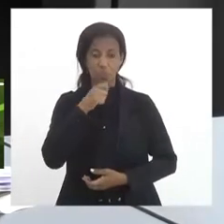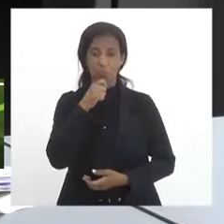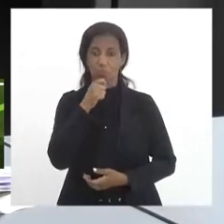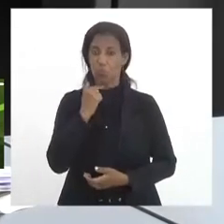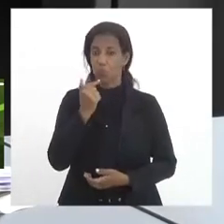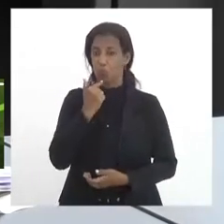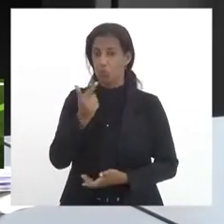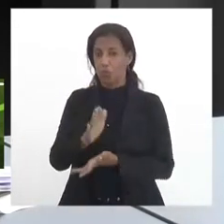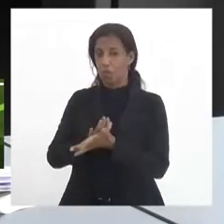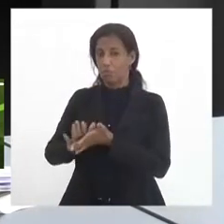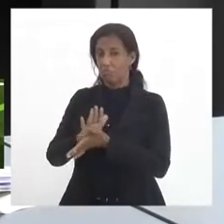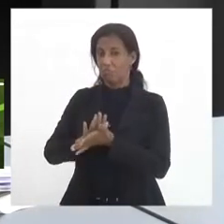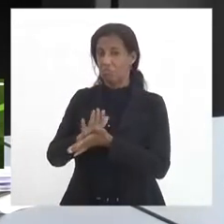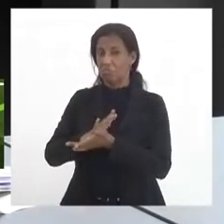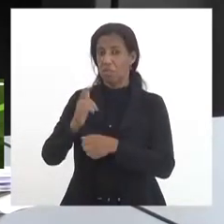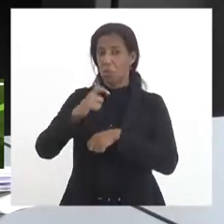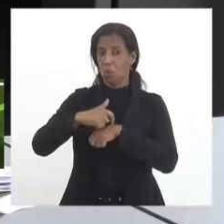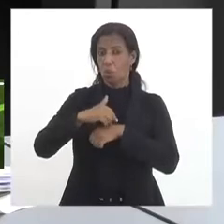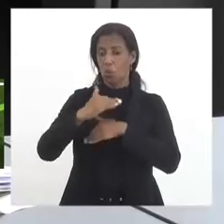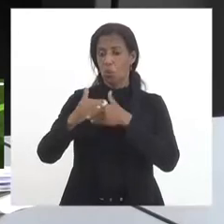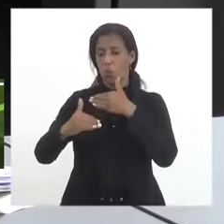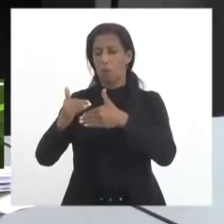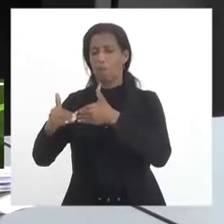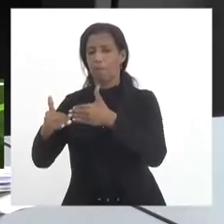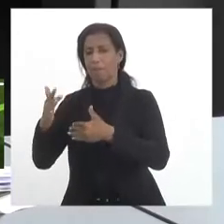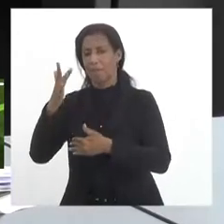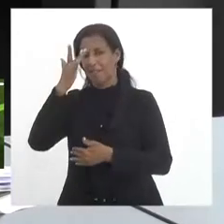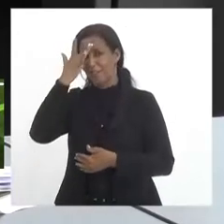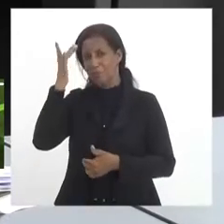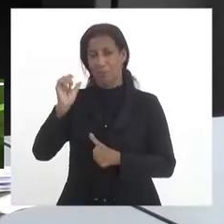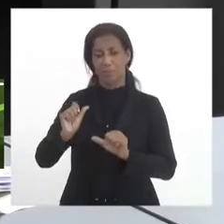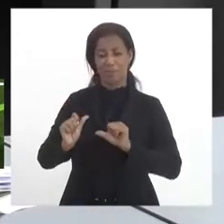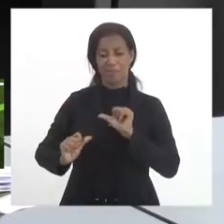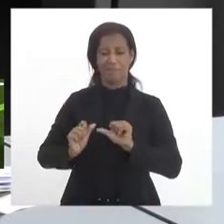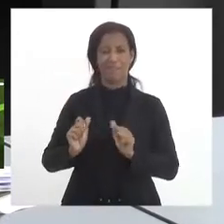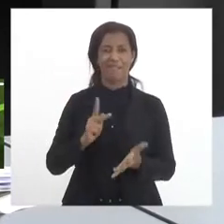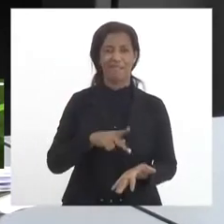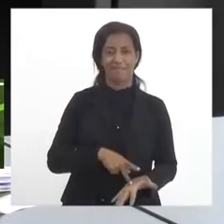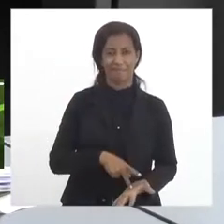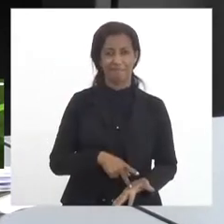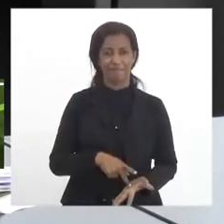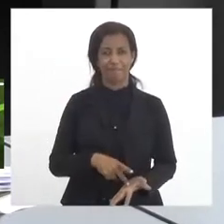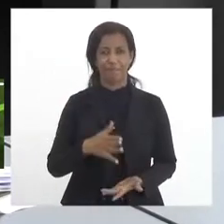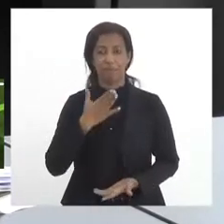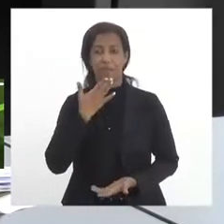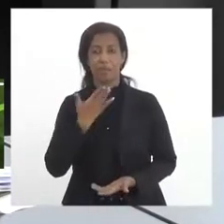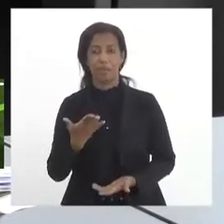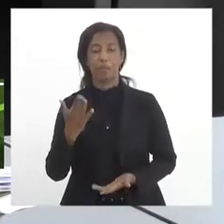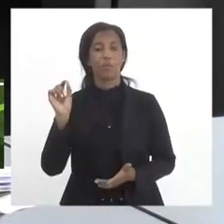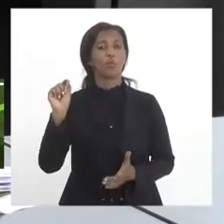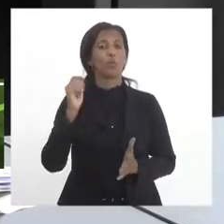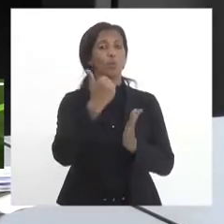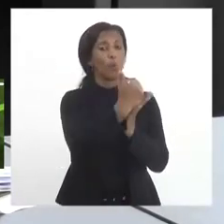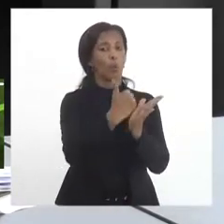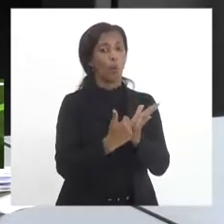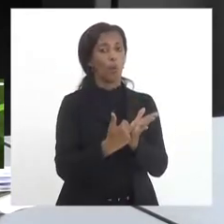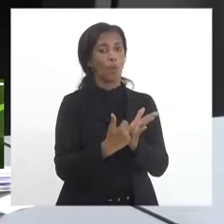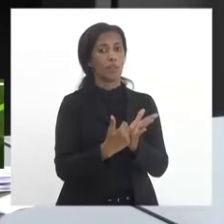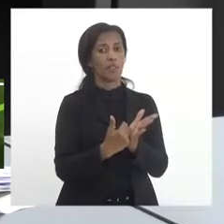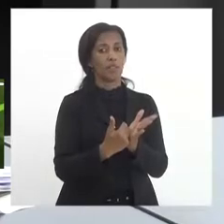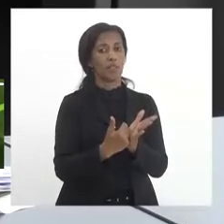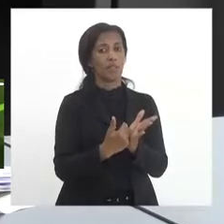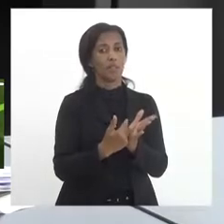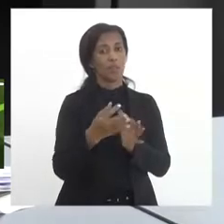nenhuma que, com o tempo, as pessoas iam se render à realidade. Aí eu pedi uma questão de ordem e retirei o projeto de